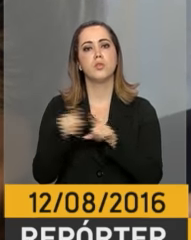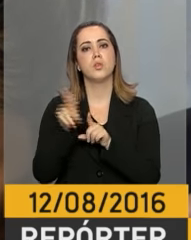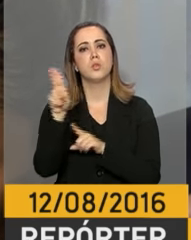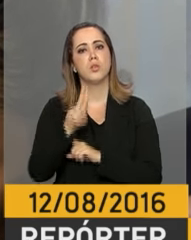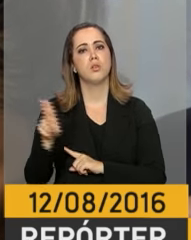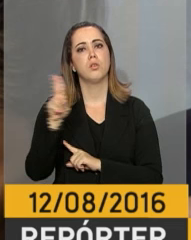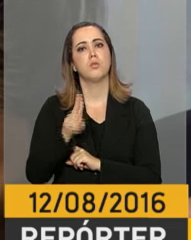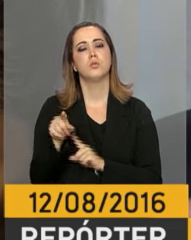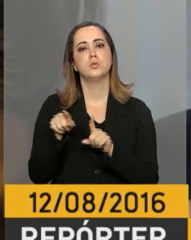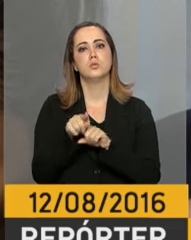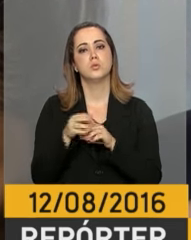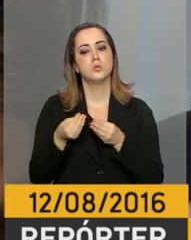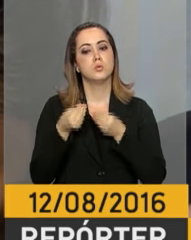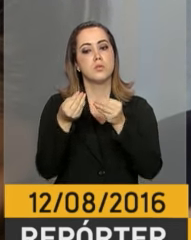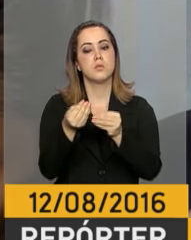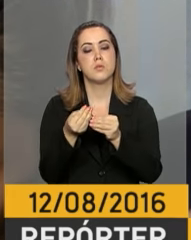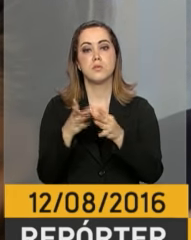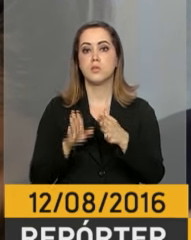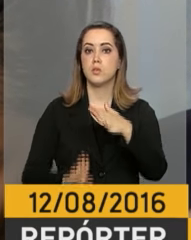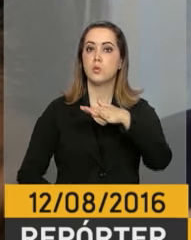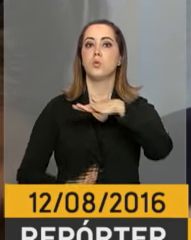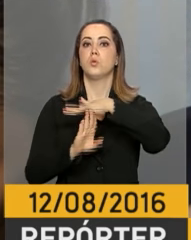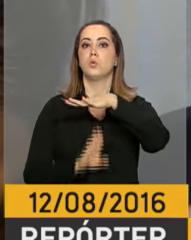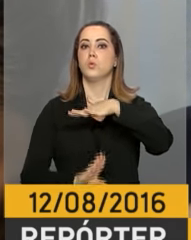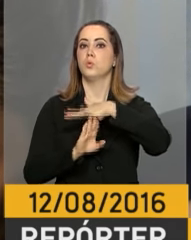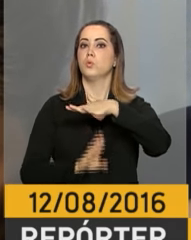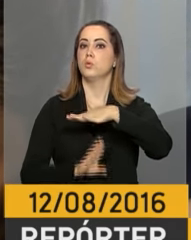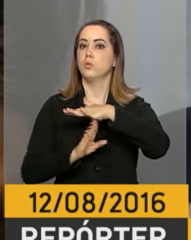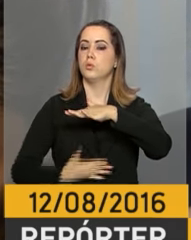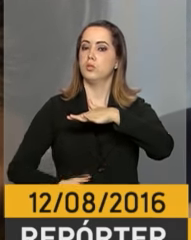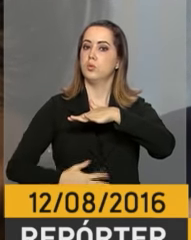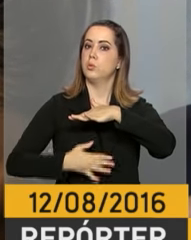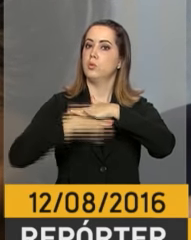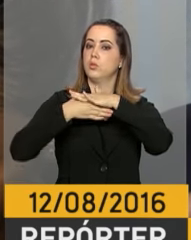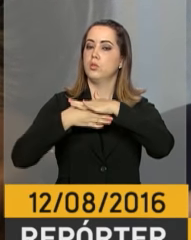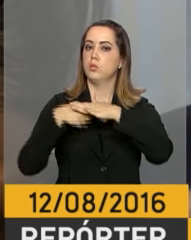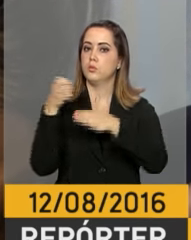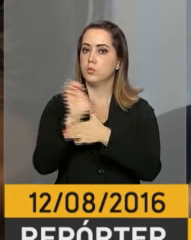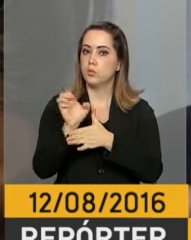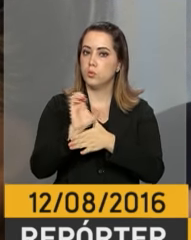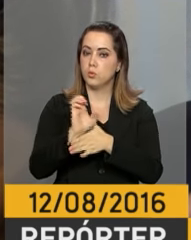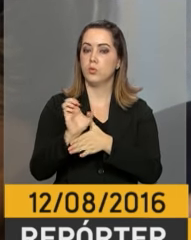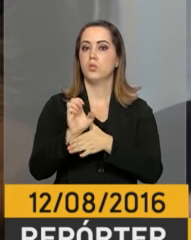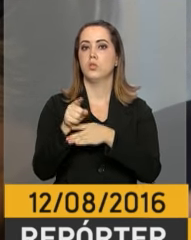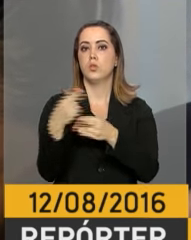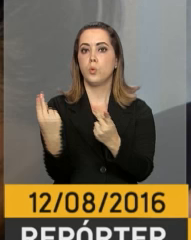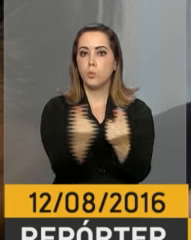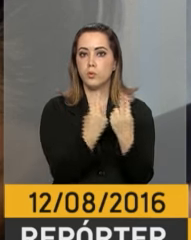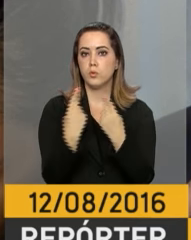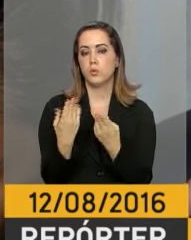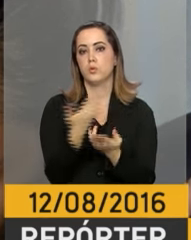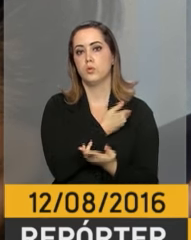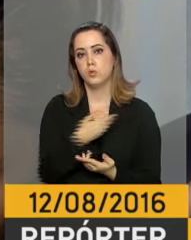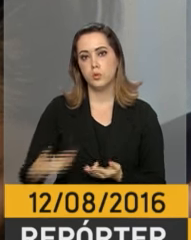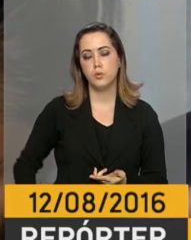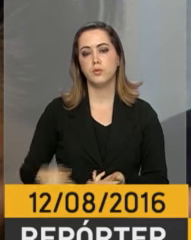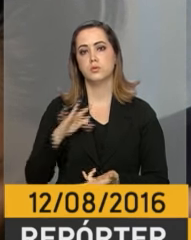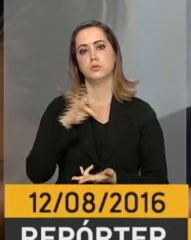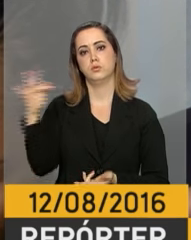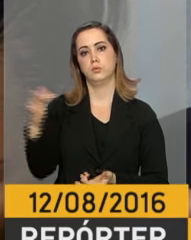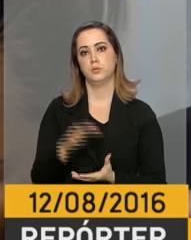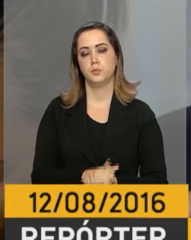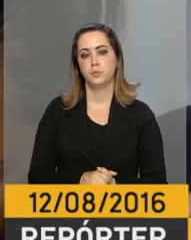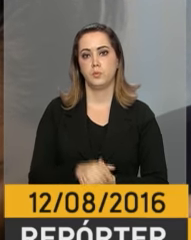que se coloque, de fato, um teto para crescimento das despesas dos estados, tal qual para as despesas